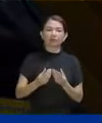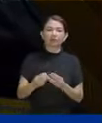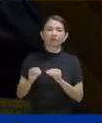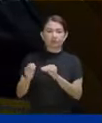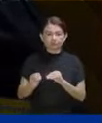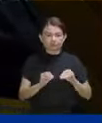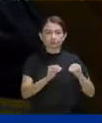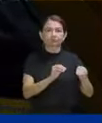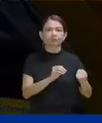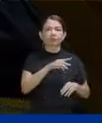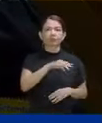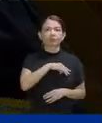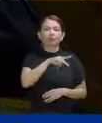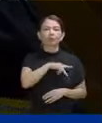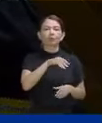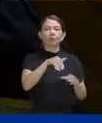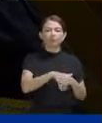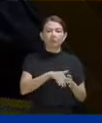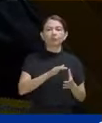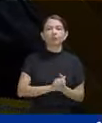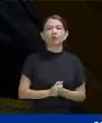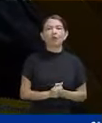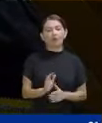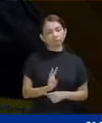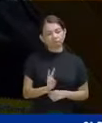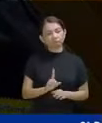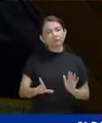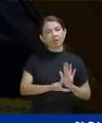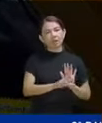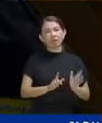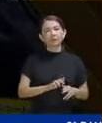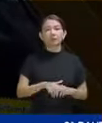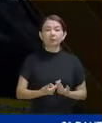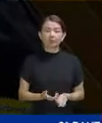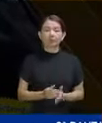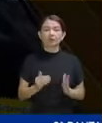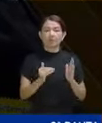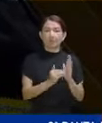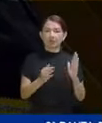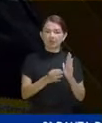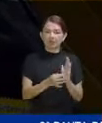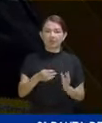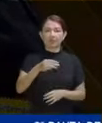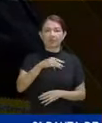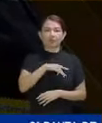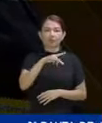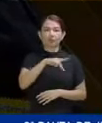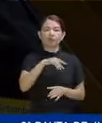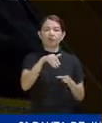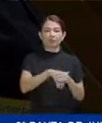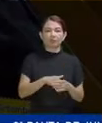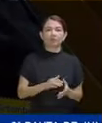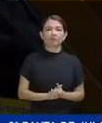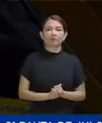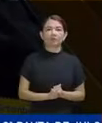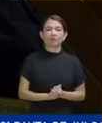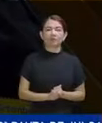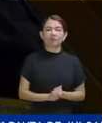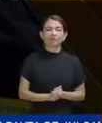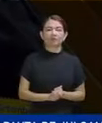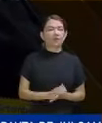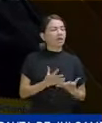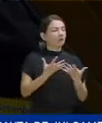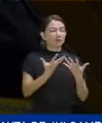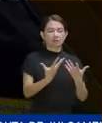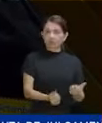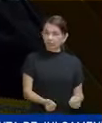de sua cota enquanto fiscal da lei. Em parecer, o MPS manifestou pelo indeferimento da petição